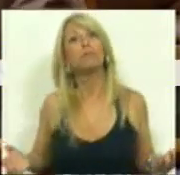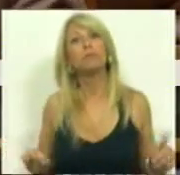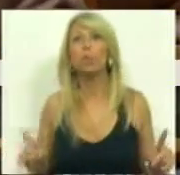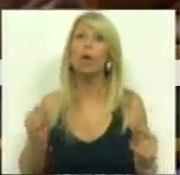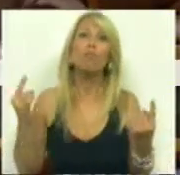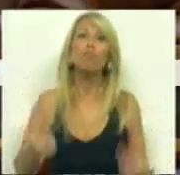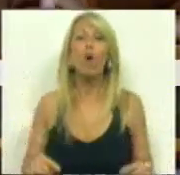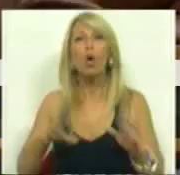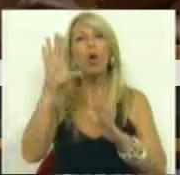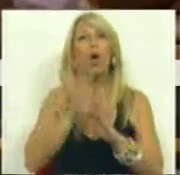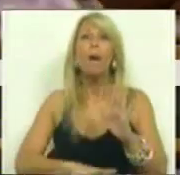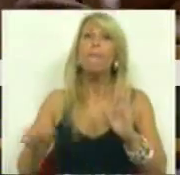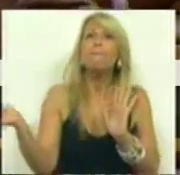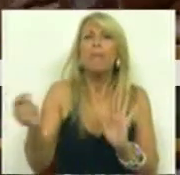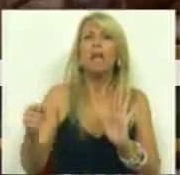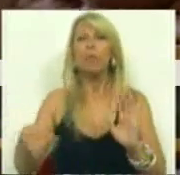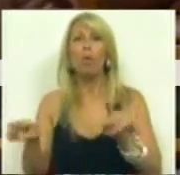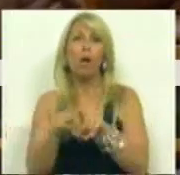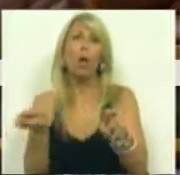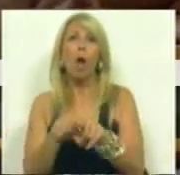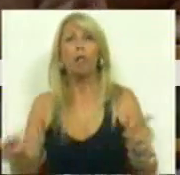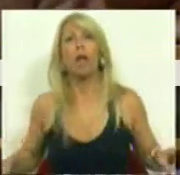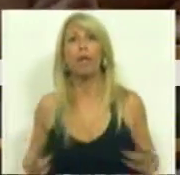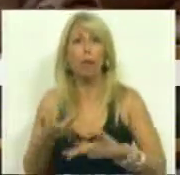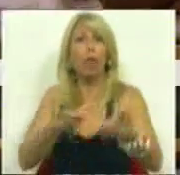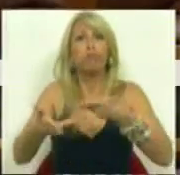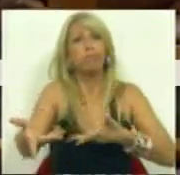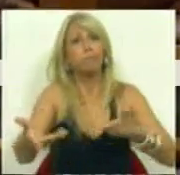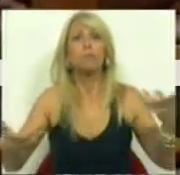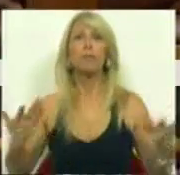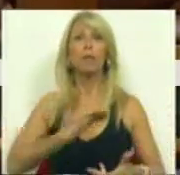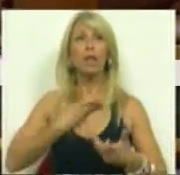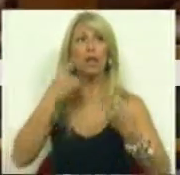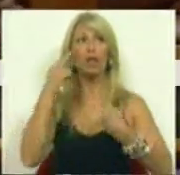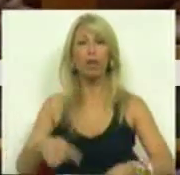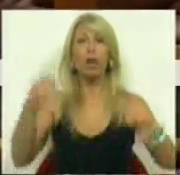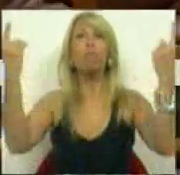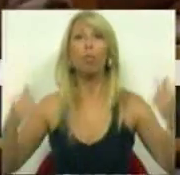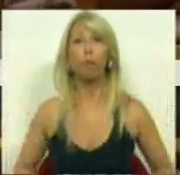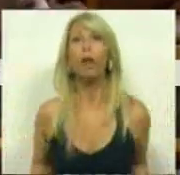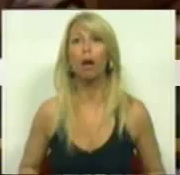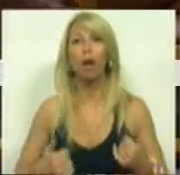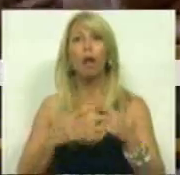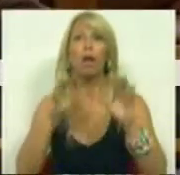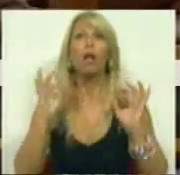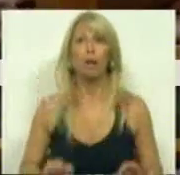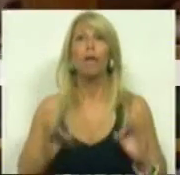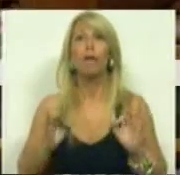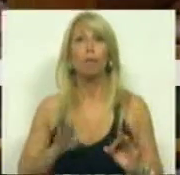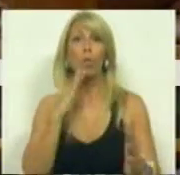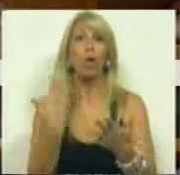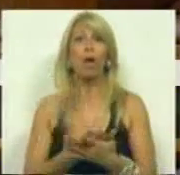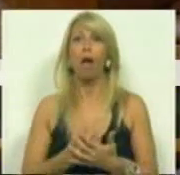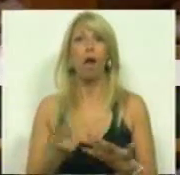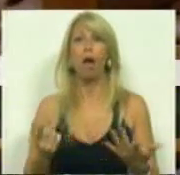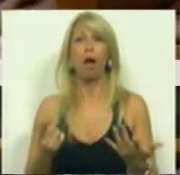de igualdade, uma preparação de algum tipo de mutualização da dívida pública, absolutamente essencial para não deixar implodir